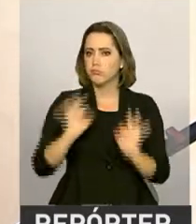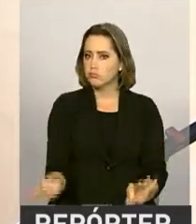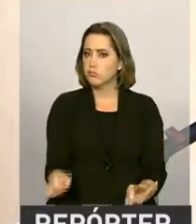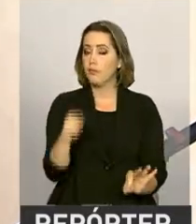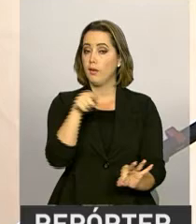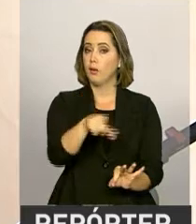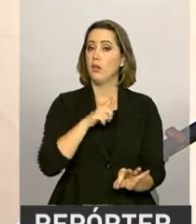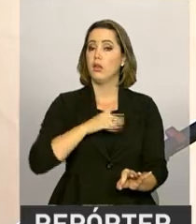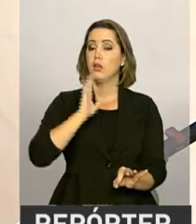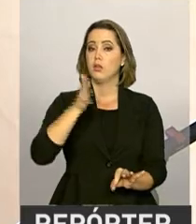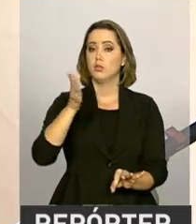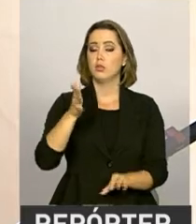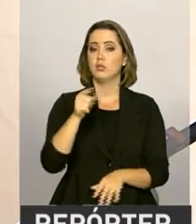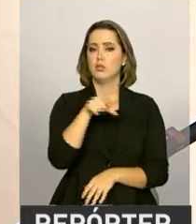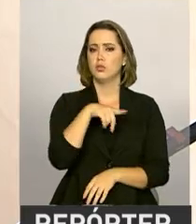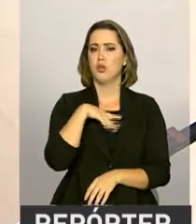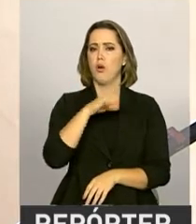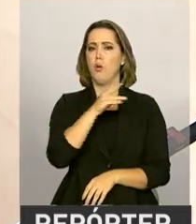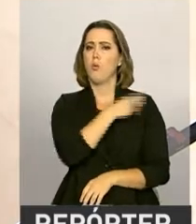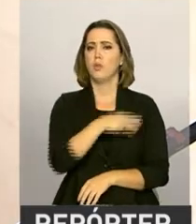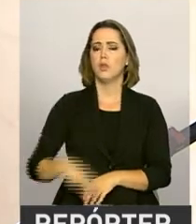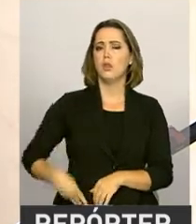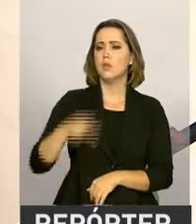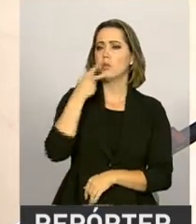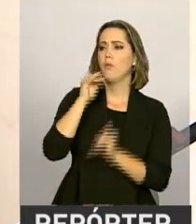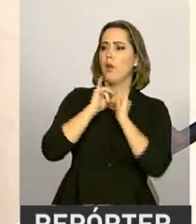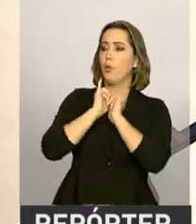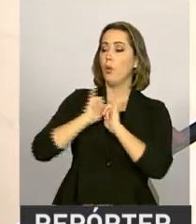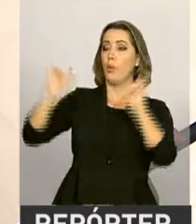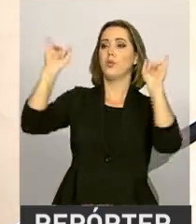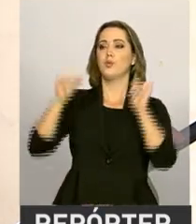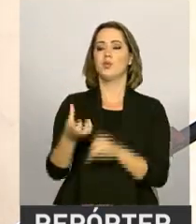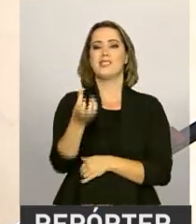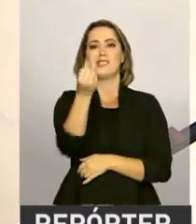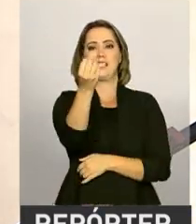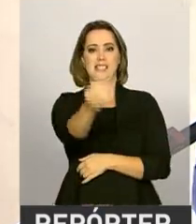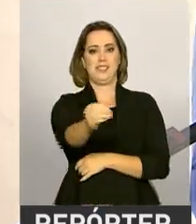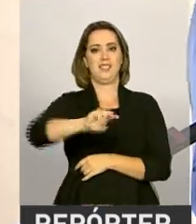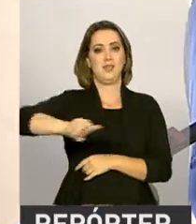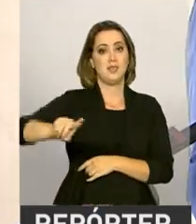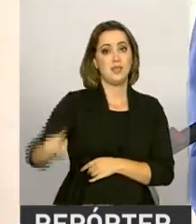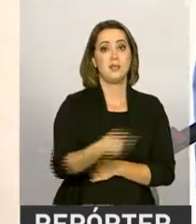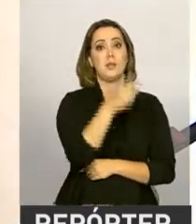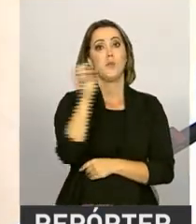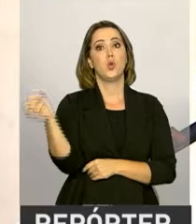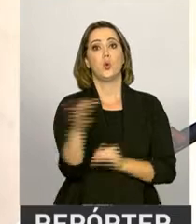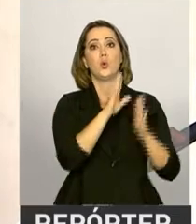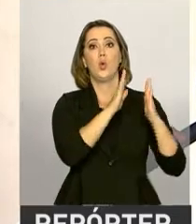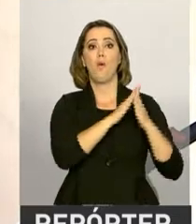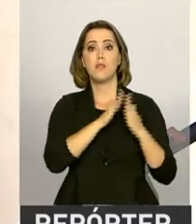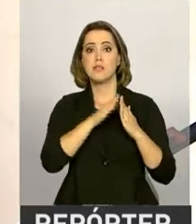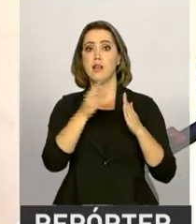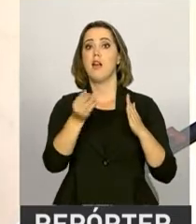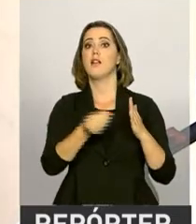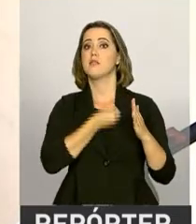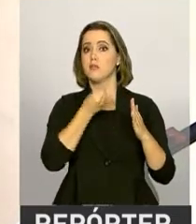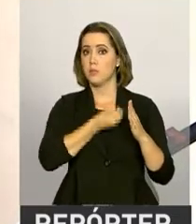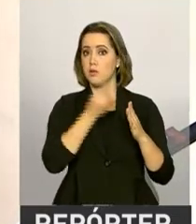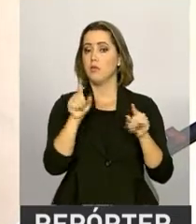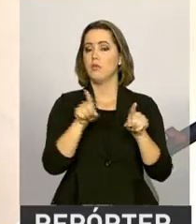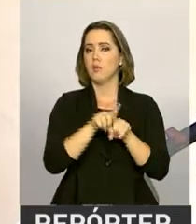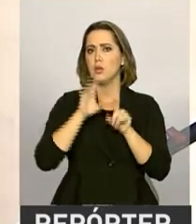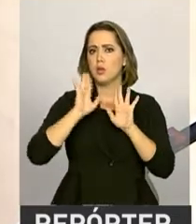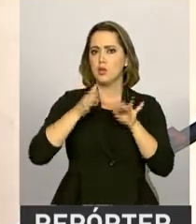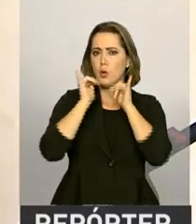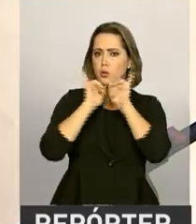o o o bruno anuncia 600 mil novas casas neste ano já